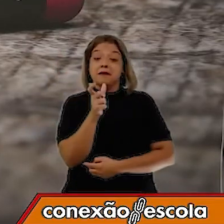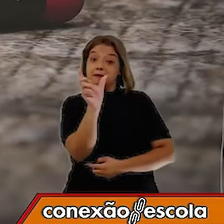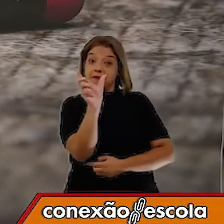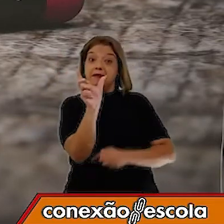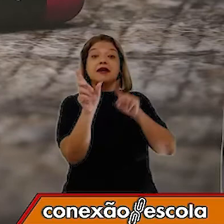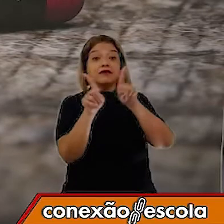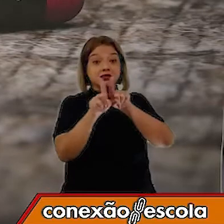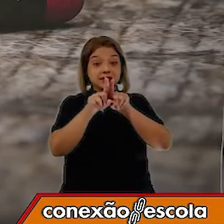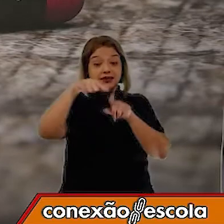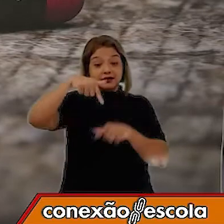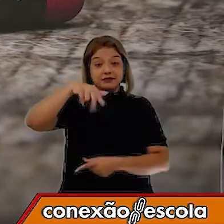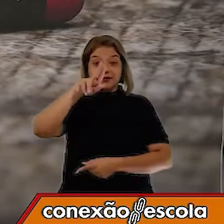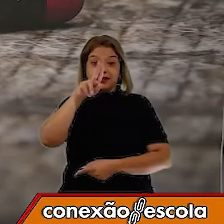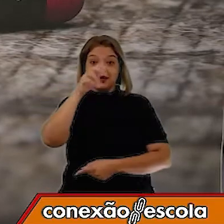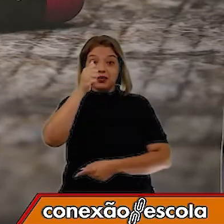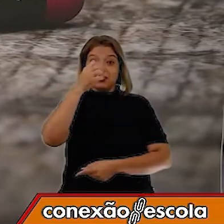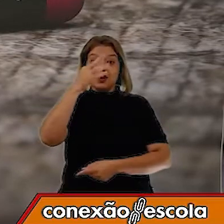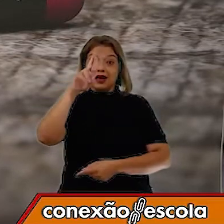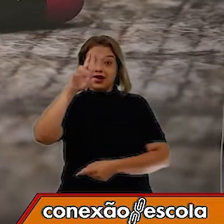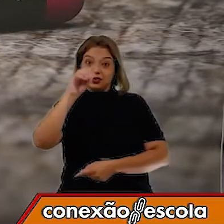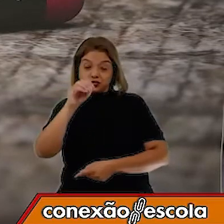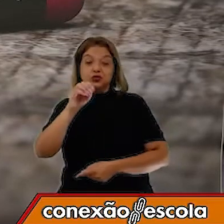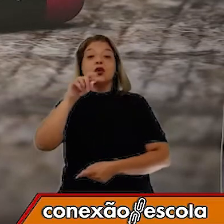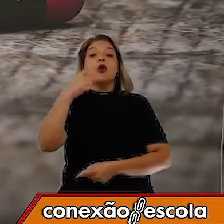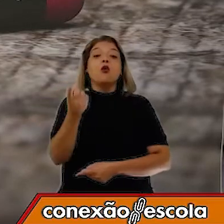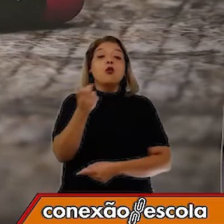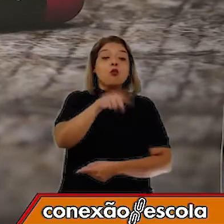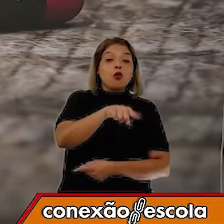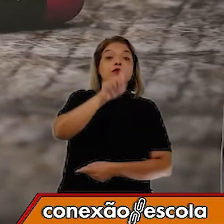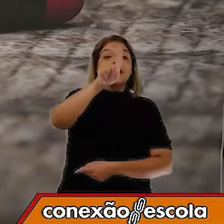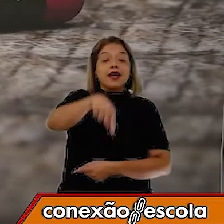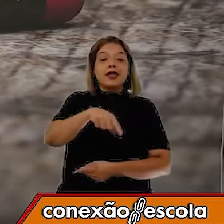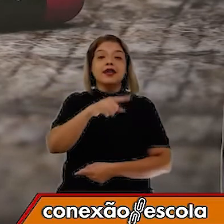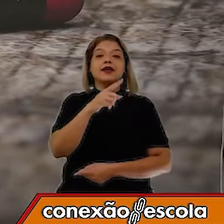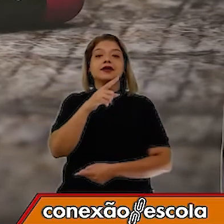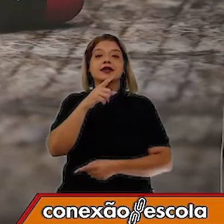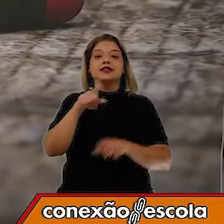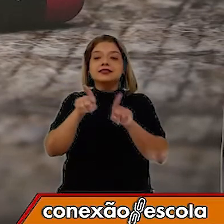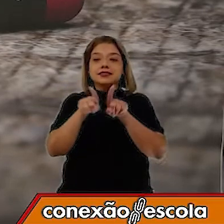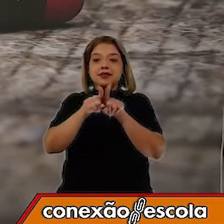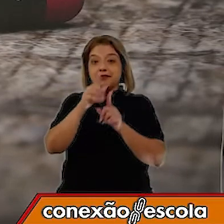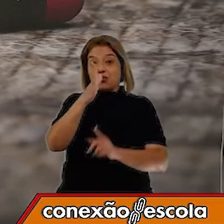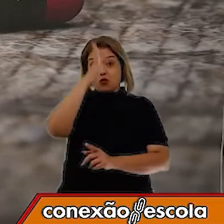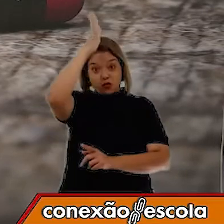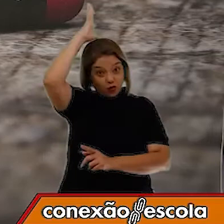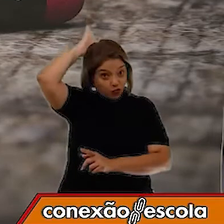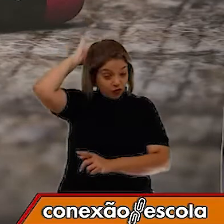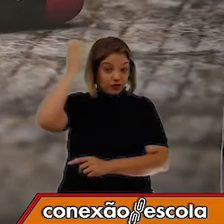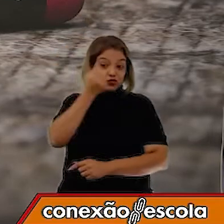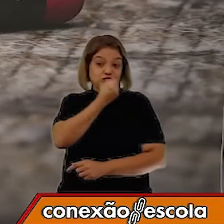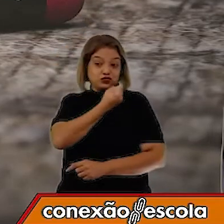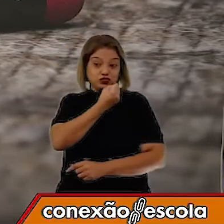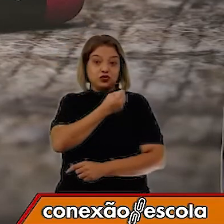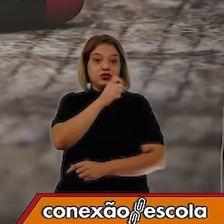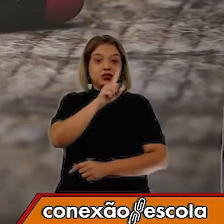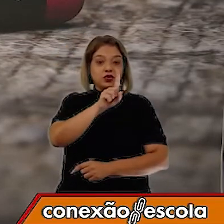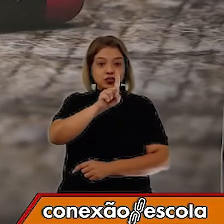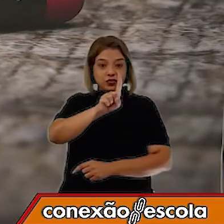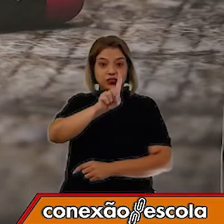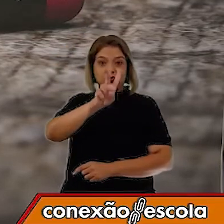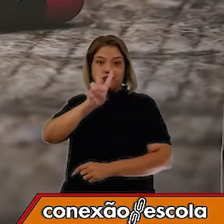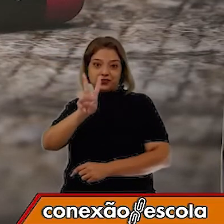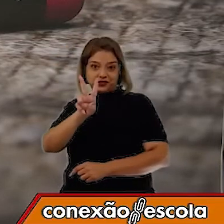4. E o outro, romano, que quer dizer 4. Então, se nós olharmos